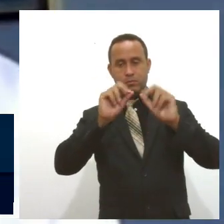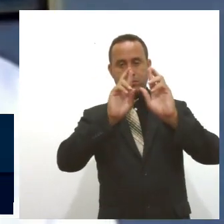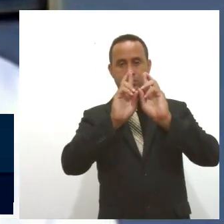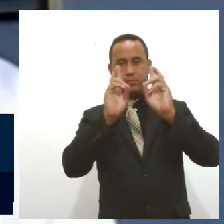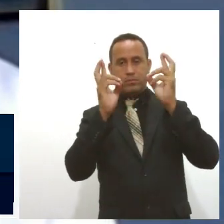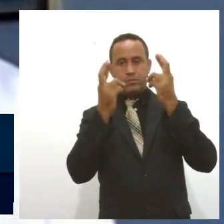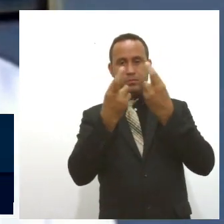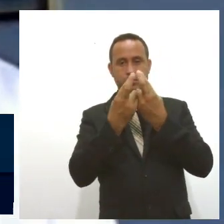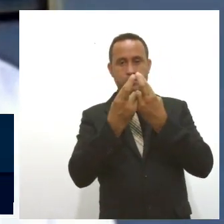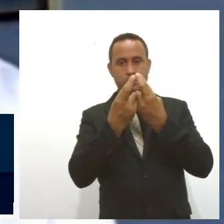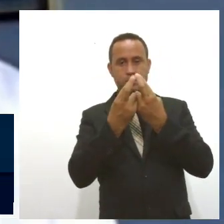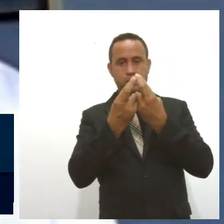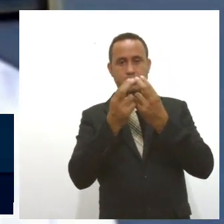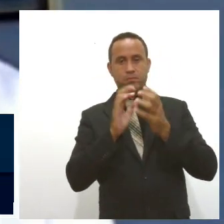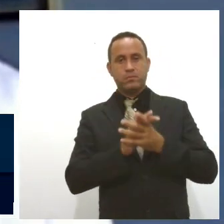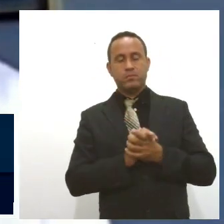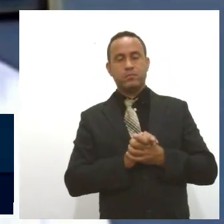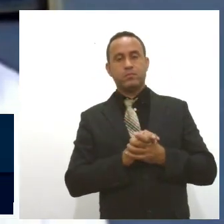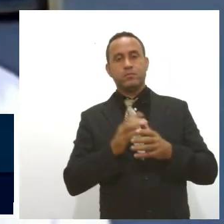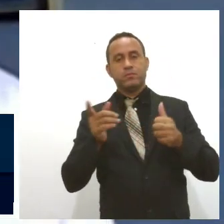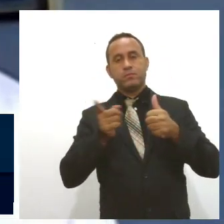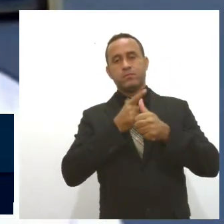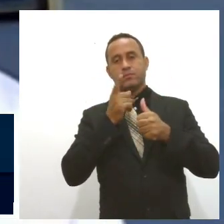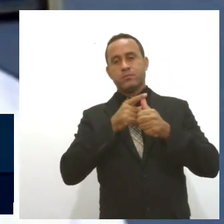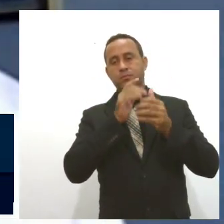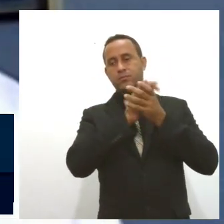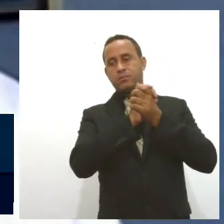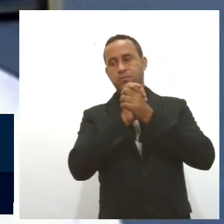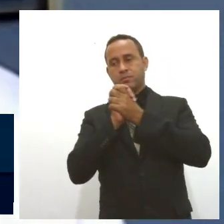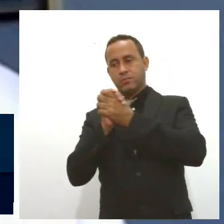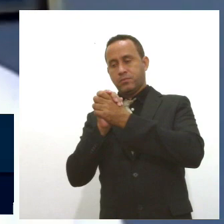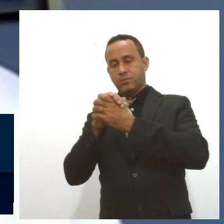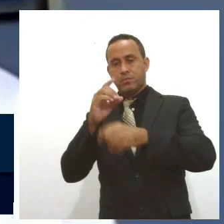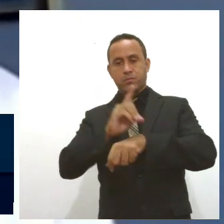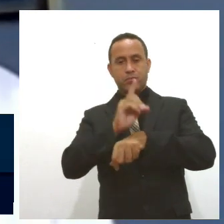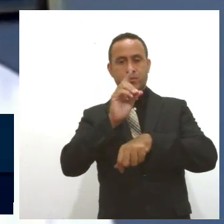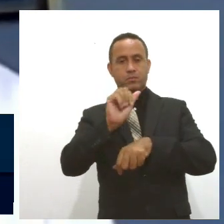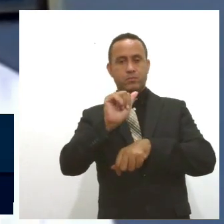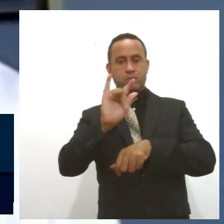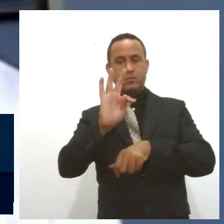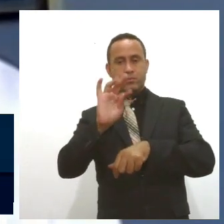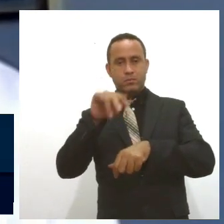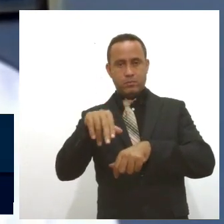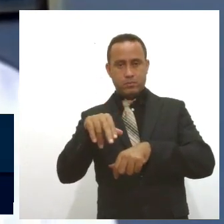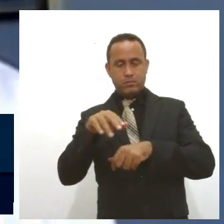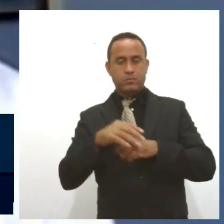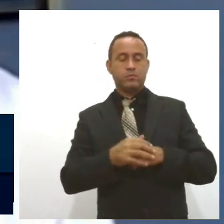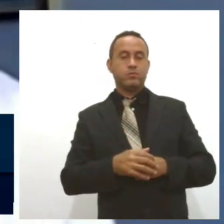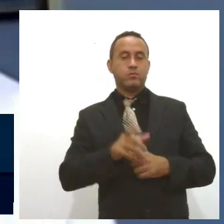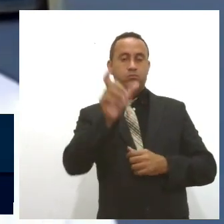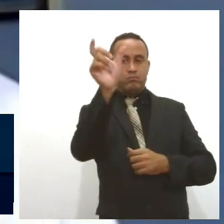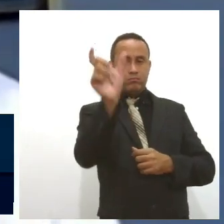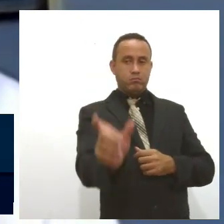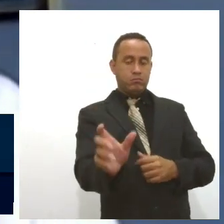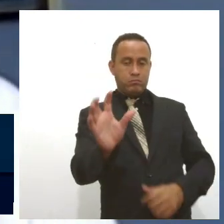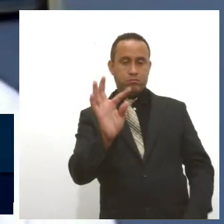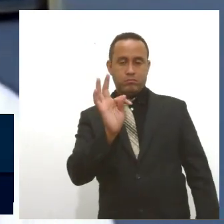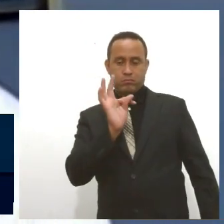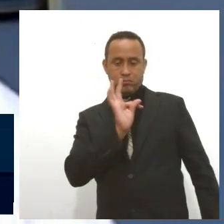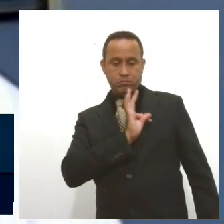presidente. Presidente, primeiro, permita-me cumprimentar o doutor Ailton Rocha, que é um